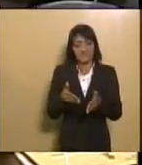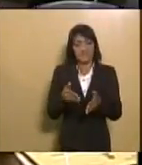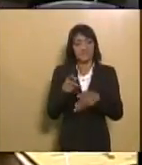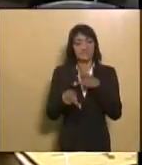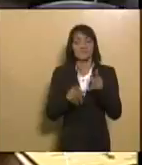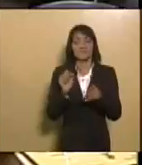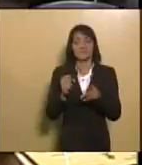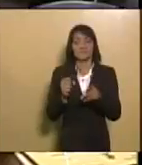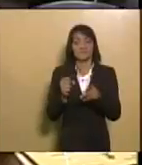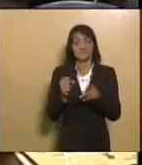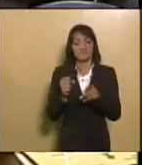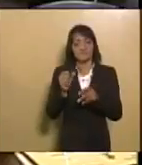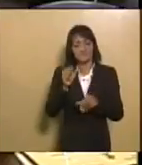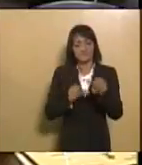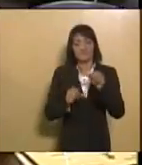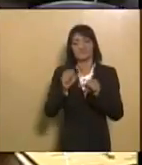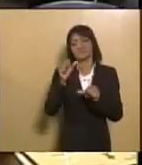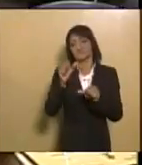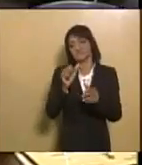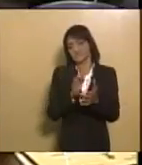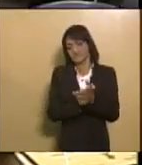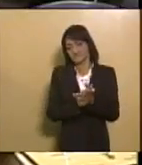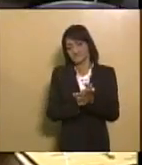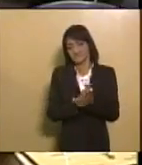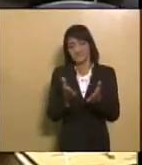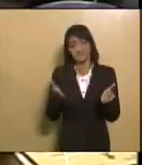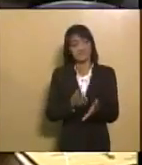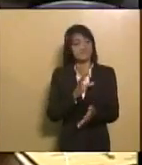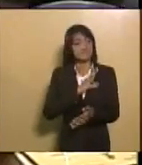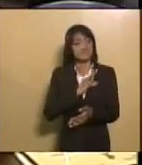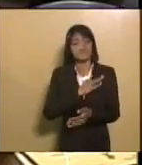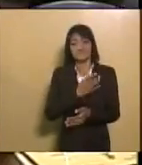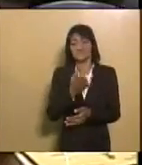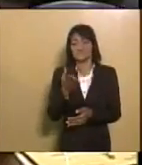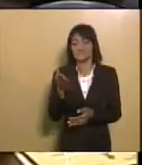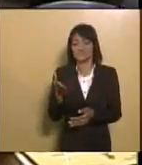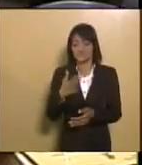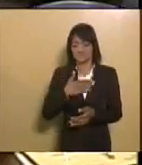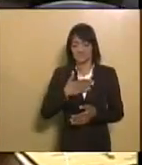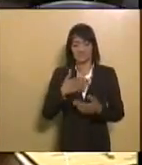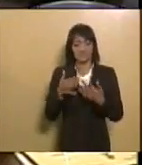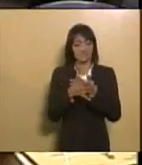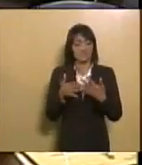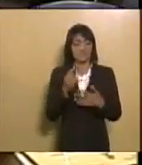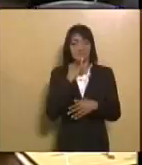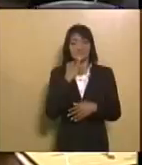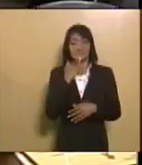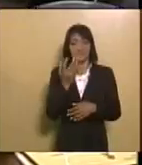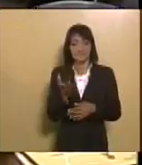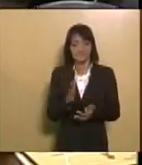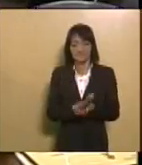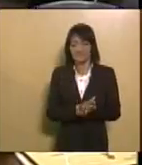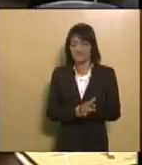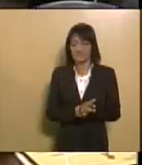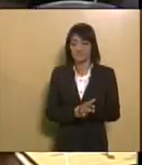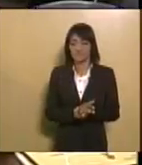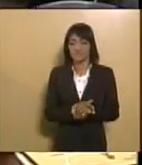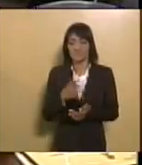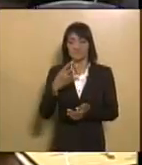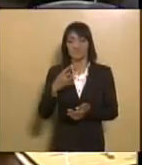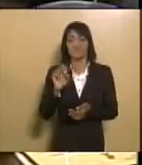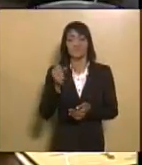encontra. Nós estamos com a segurança pública. Na minha cidade, deputado Geórgio, em